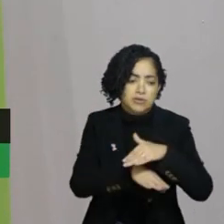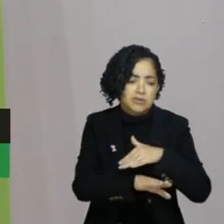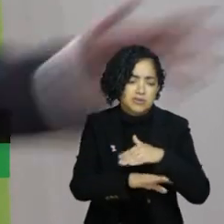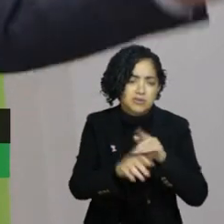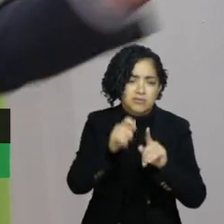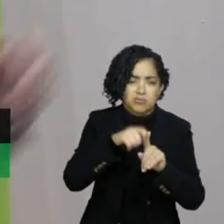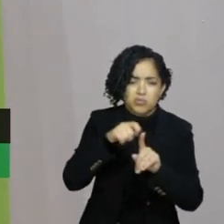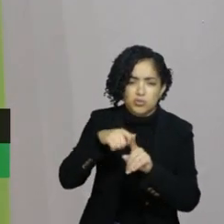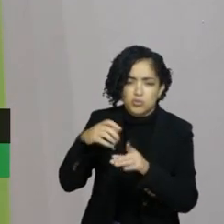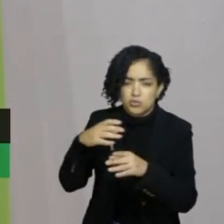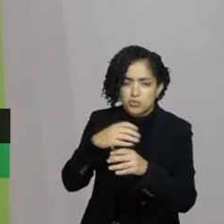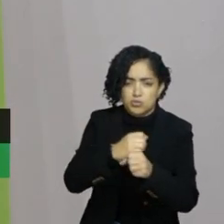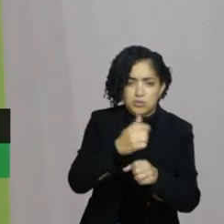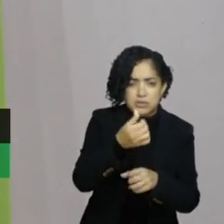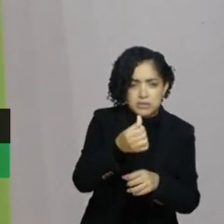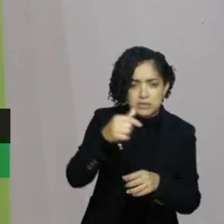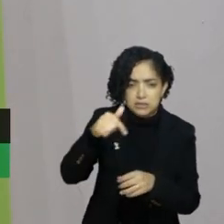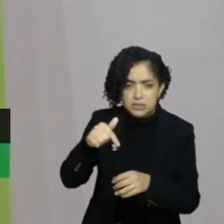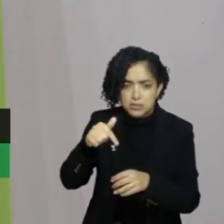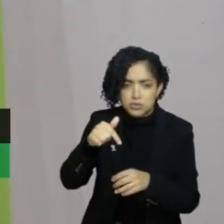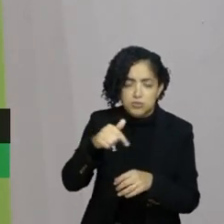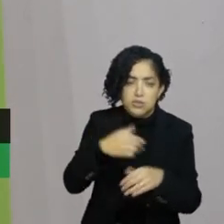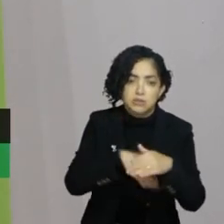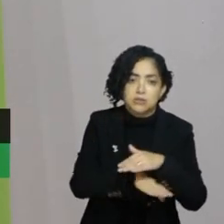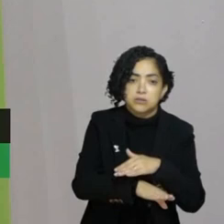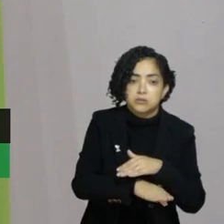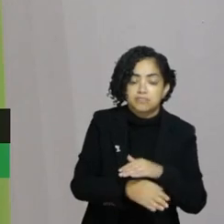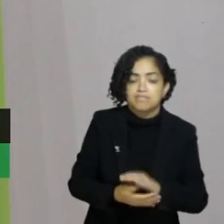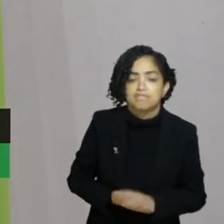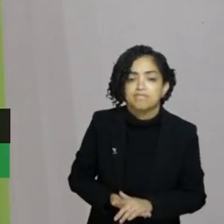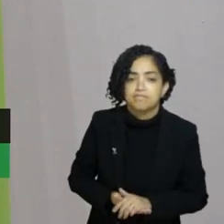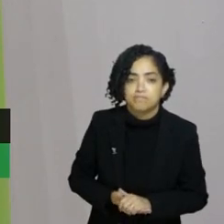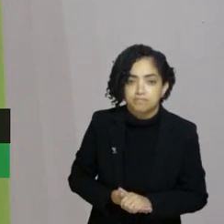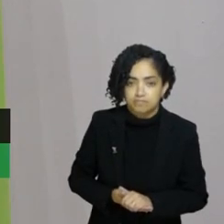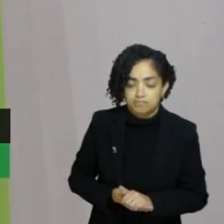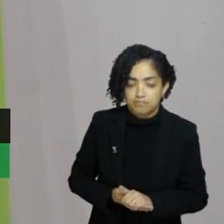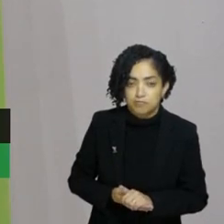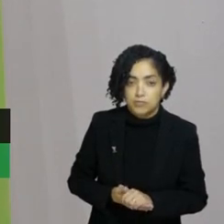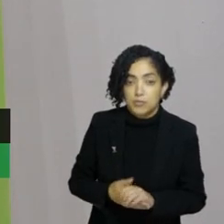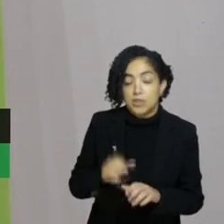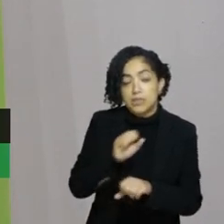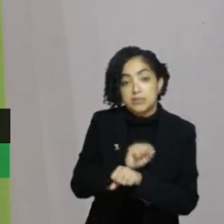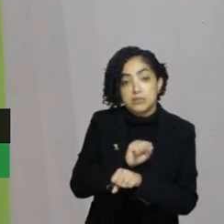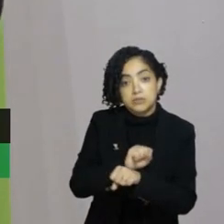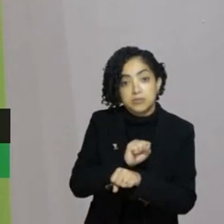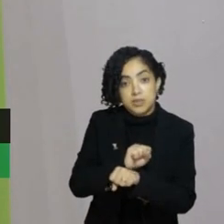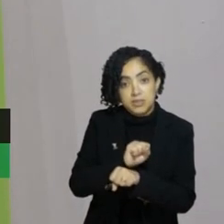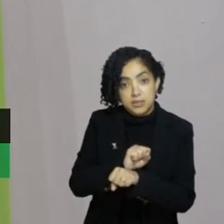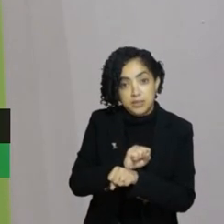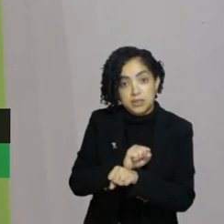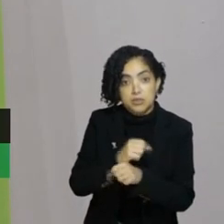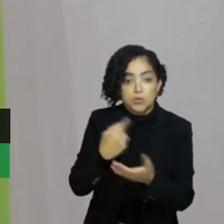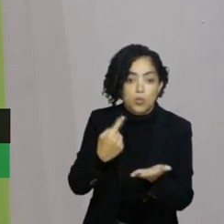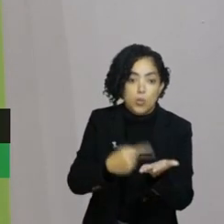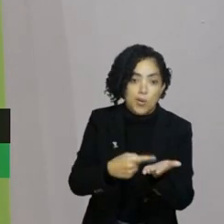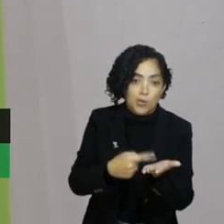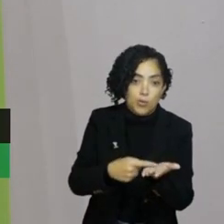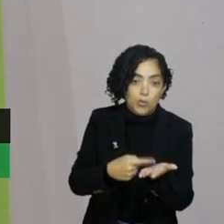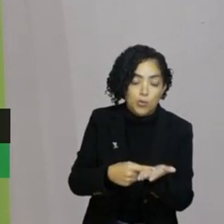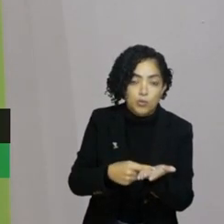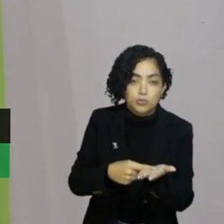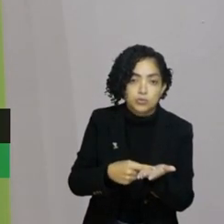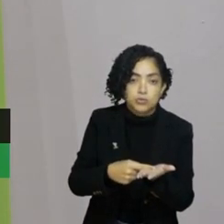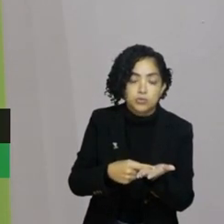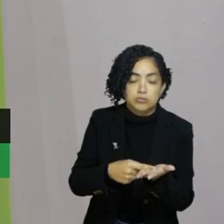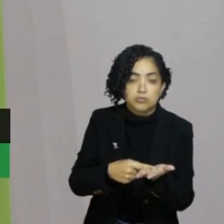6 meses, 7 meses com o veto. Mais 30 segundos. Um veto na gaveta, esperando o acordo